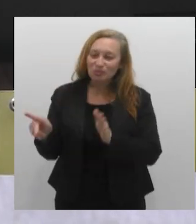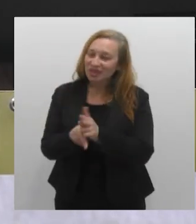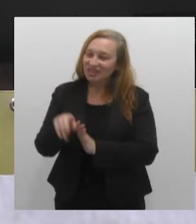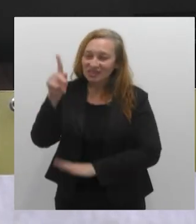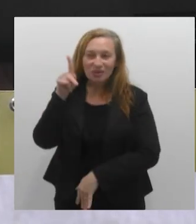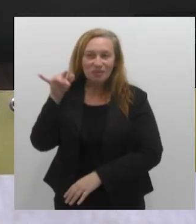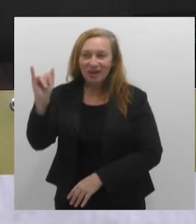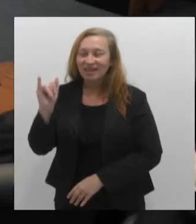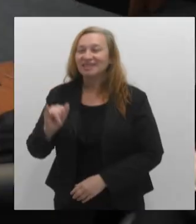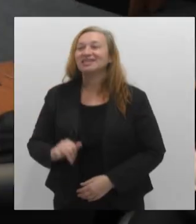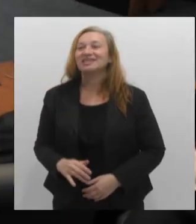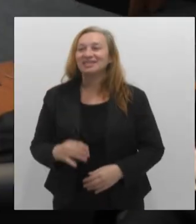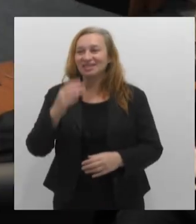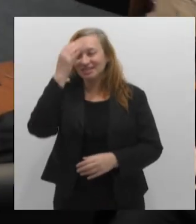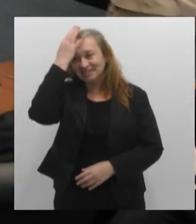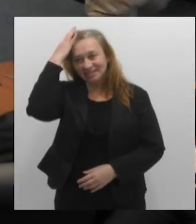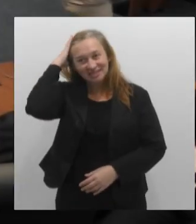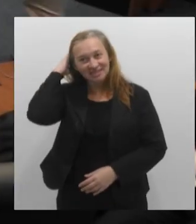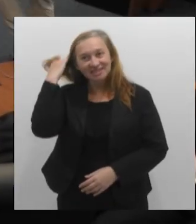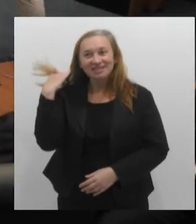juntos.